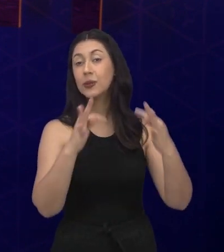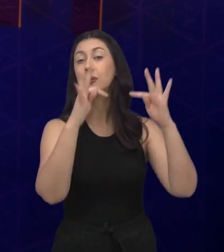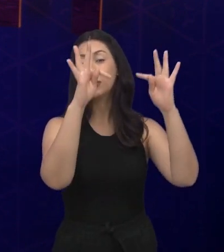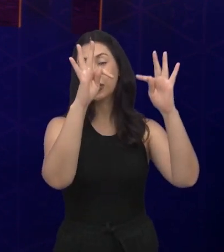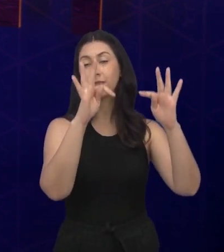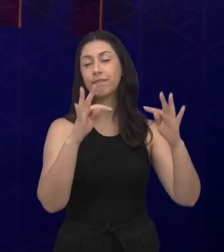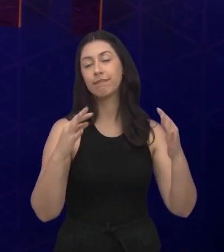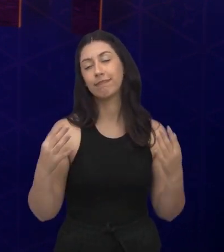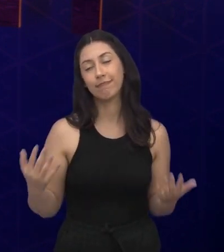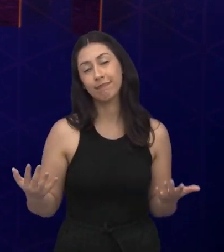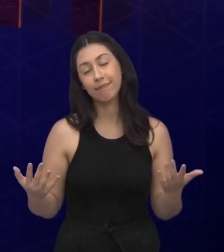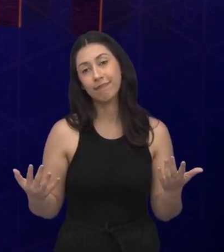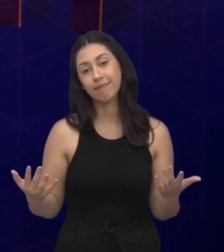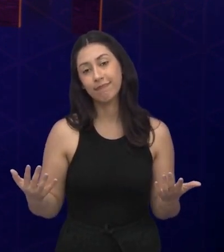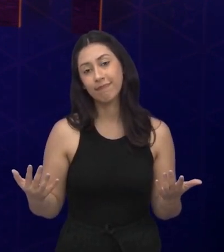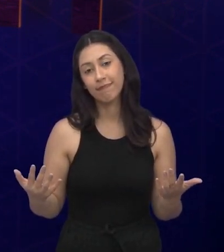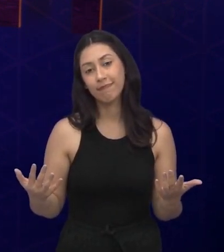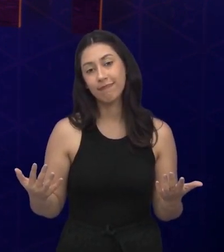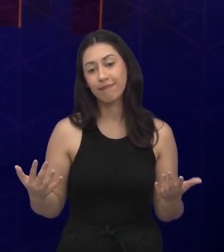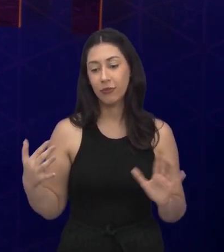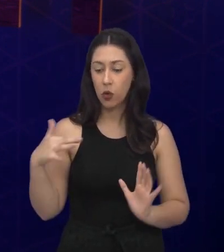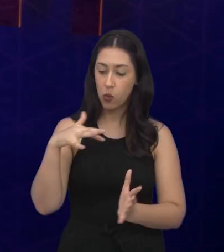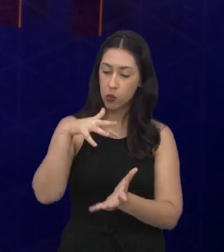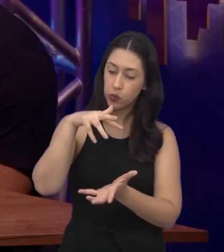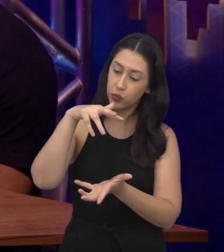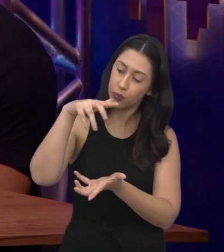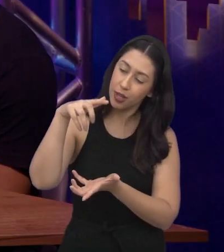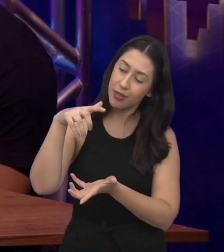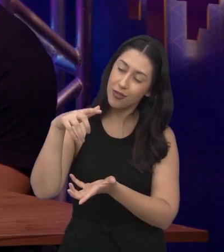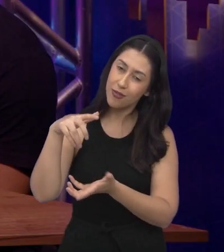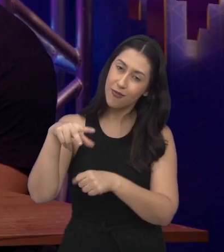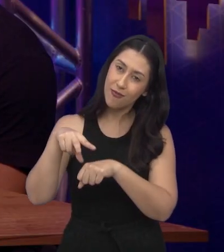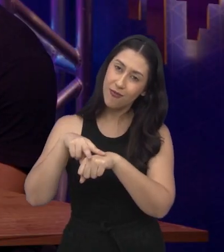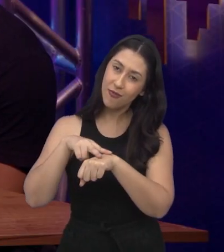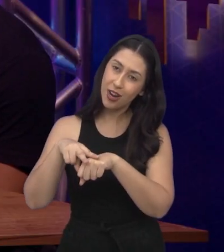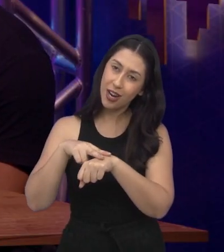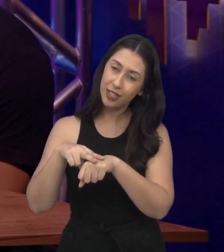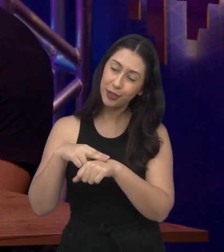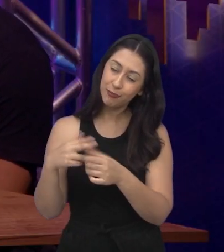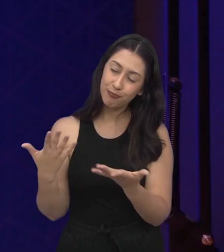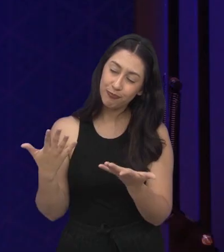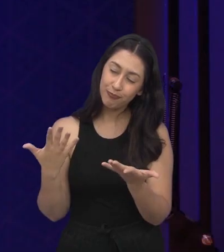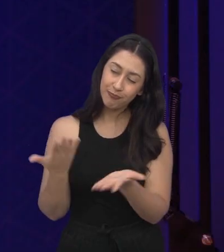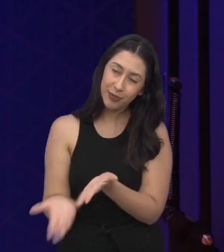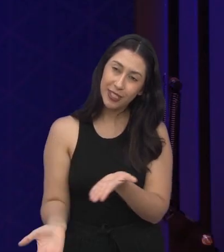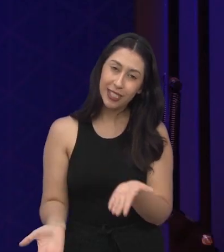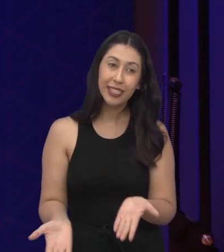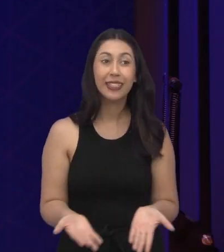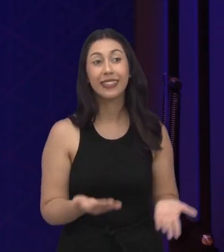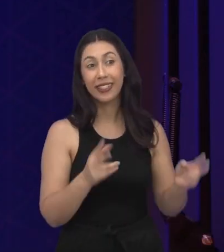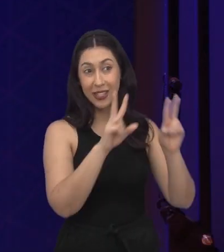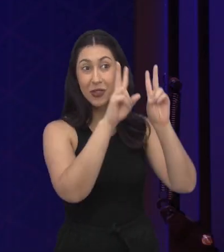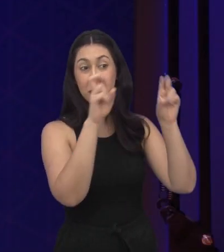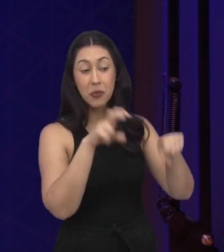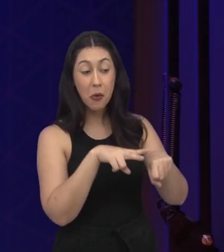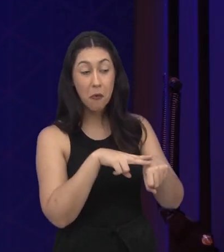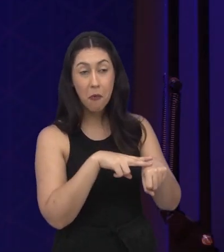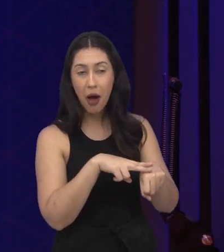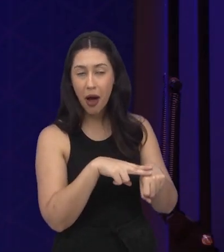E, enfim, a gente vai perder o nosso planeta verde. Exato, nosso planeta verde. Falando do nosso planeta verde, a gente tem,